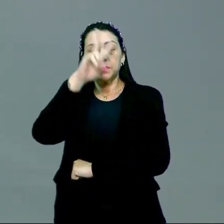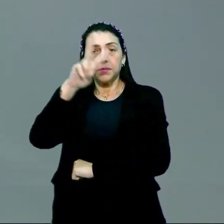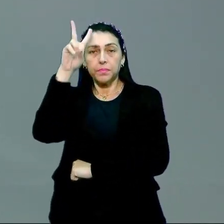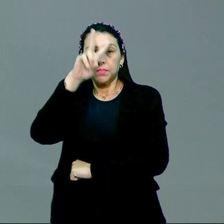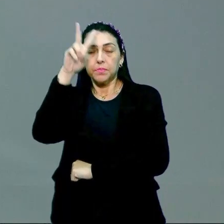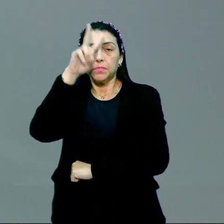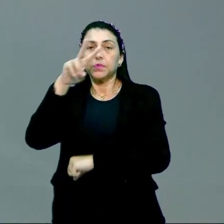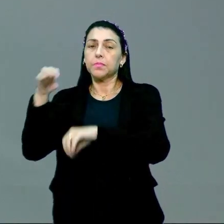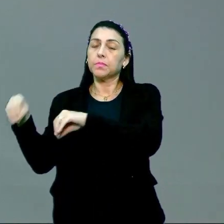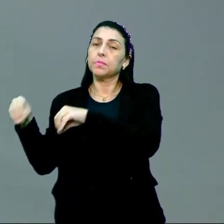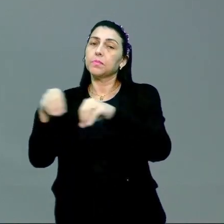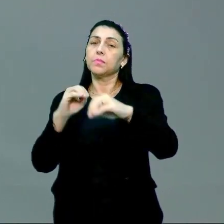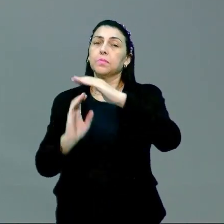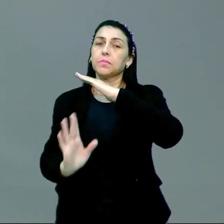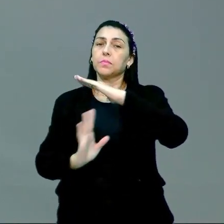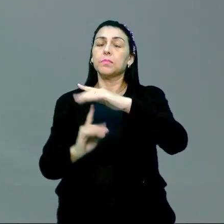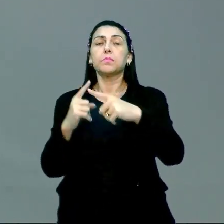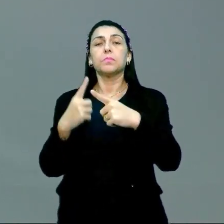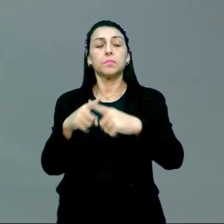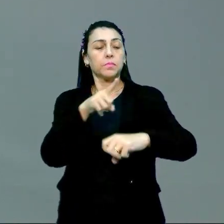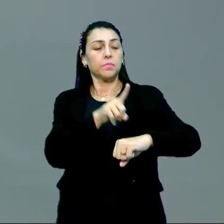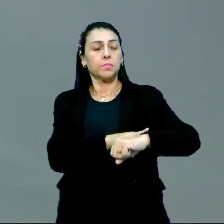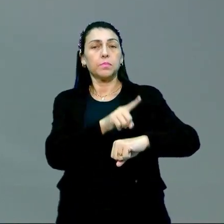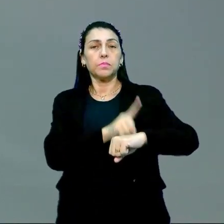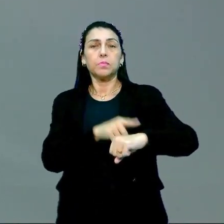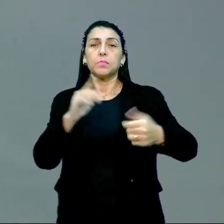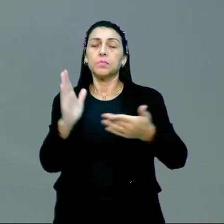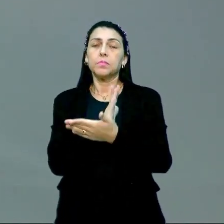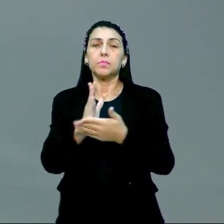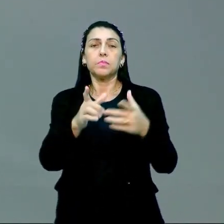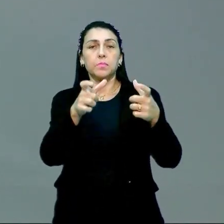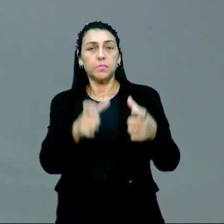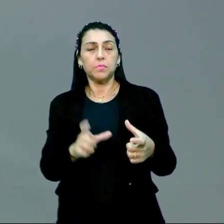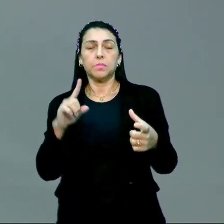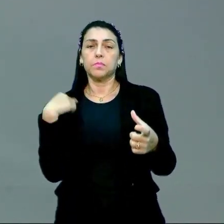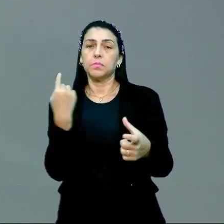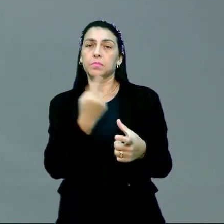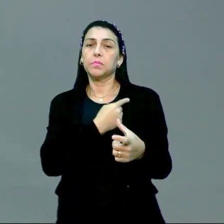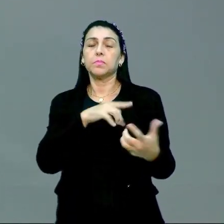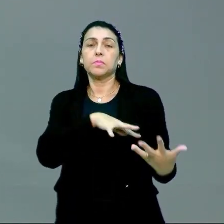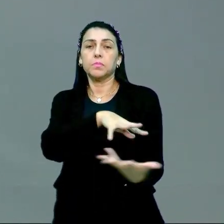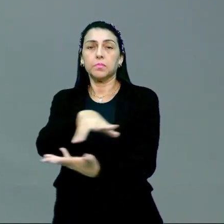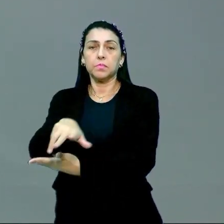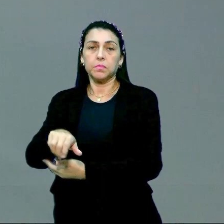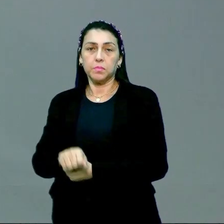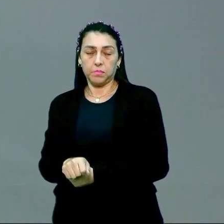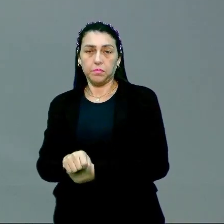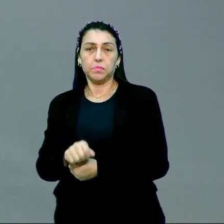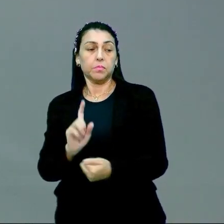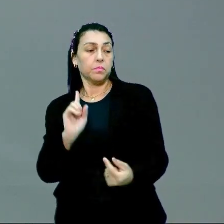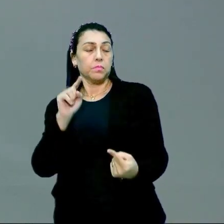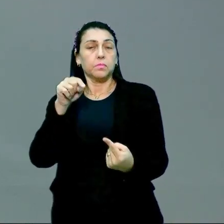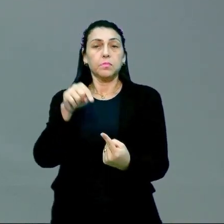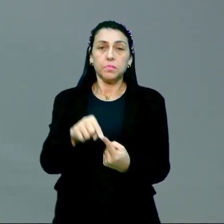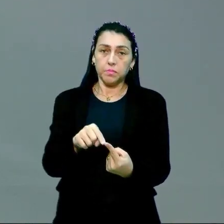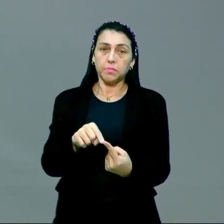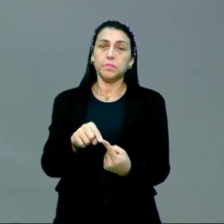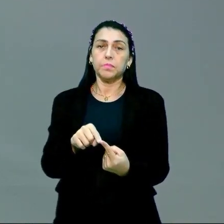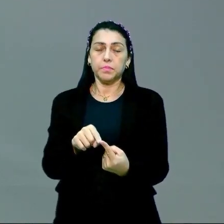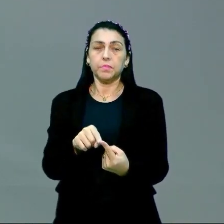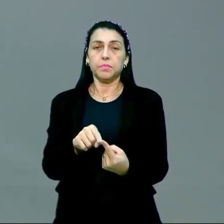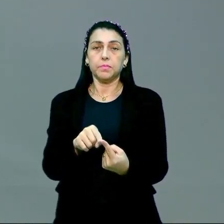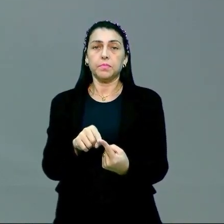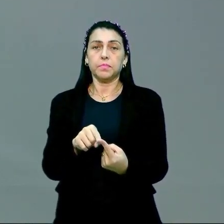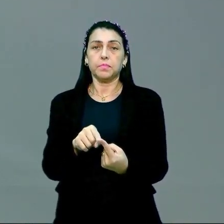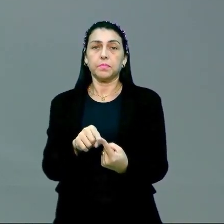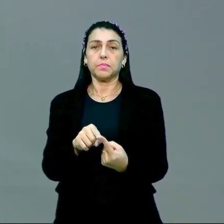esses fluxos migratórios porque de tempos em tempos, alguma localidade do nosso planeta, ela torna-se alvo, né? Ela torna-se